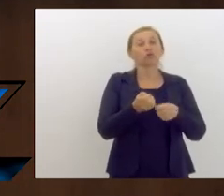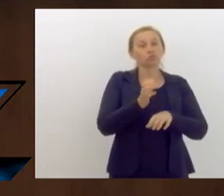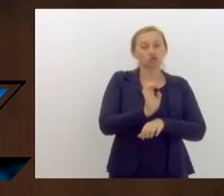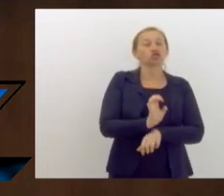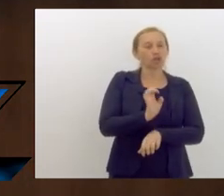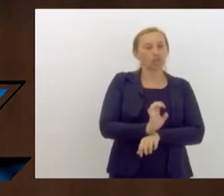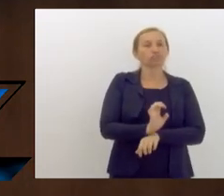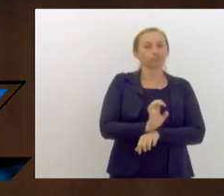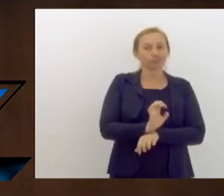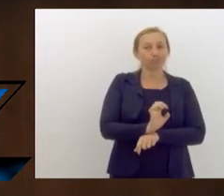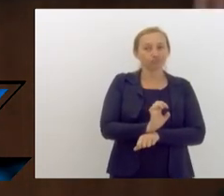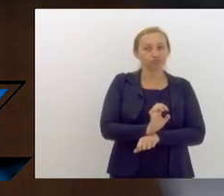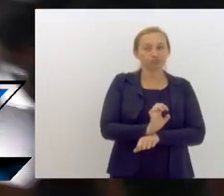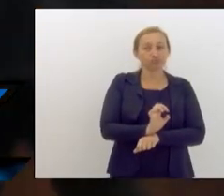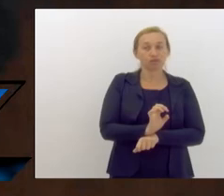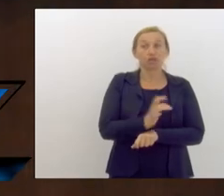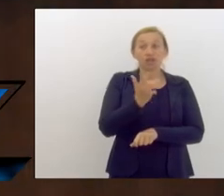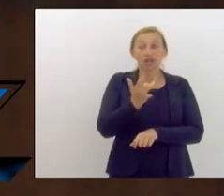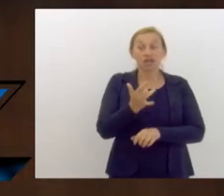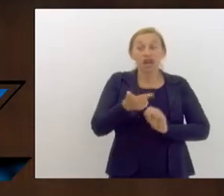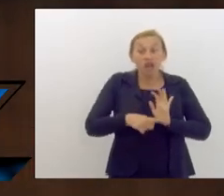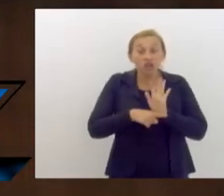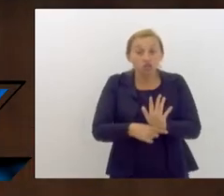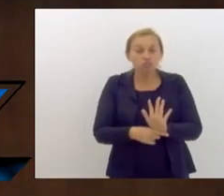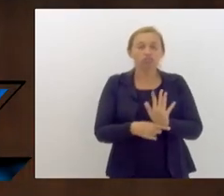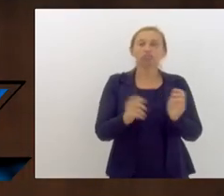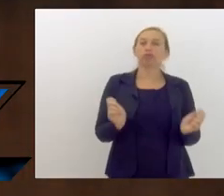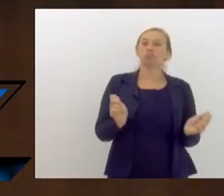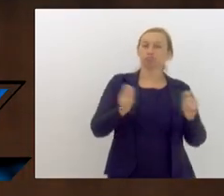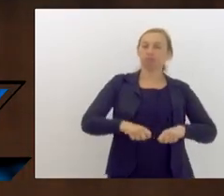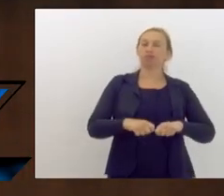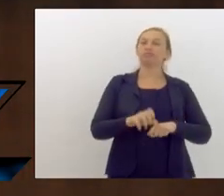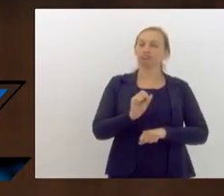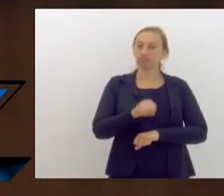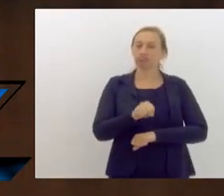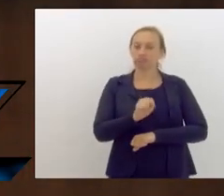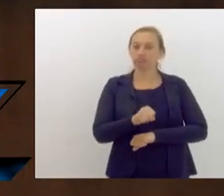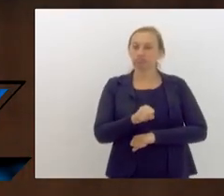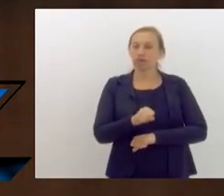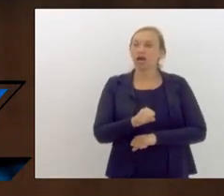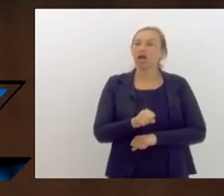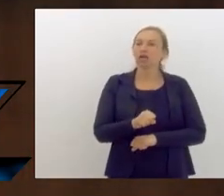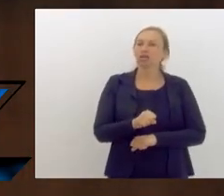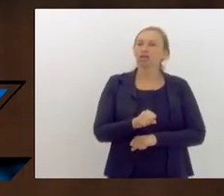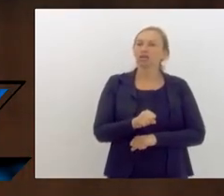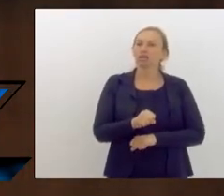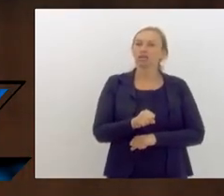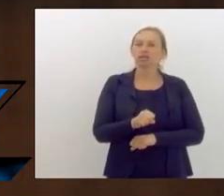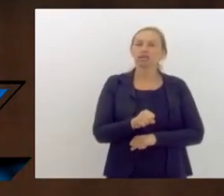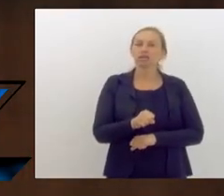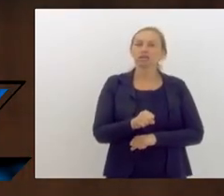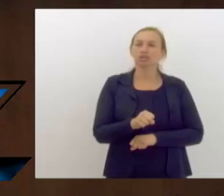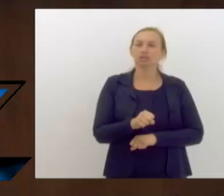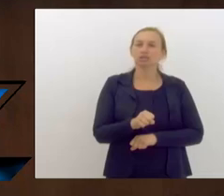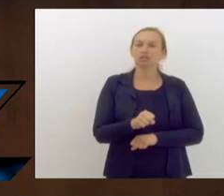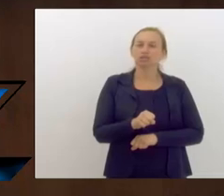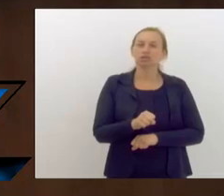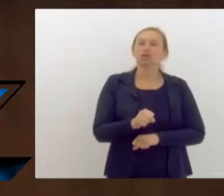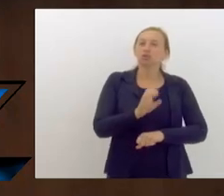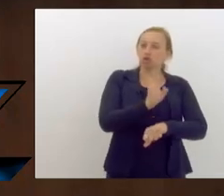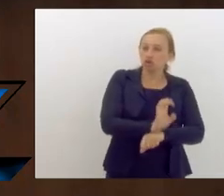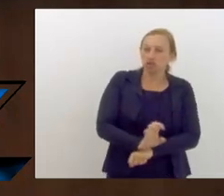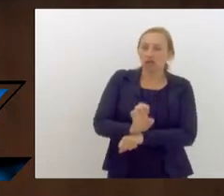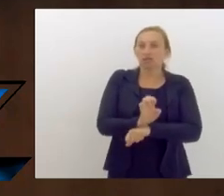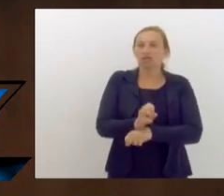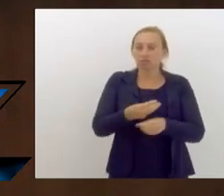que que Facilite e que possibilite as aos Agentes do estado dos Municípios